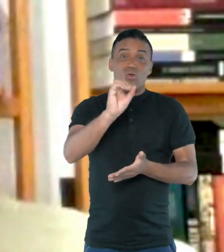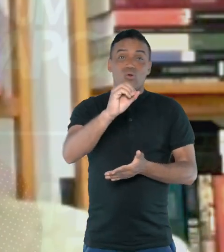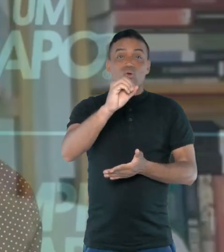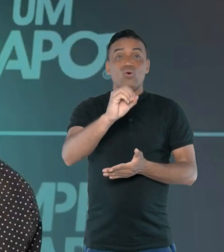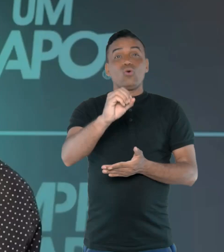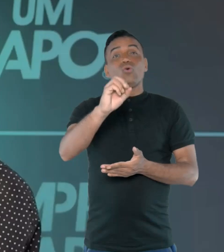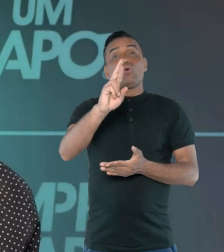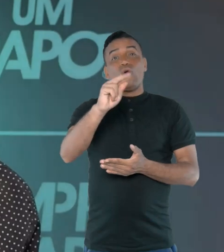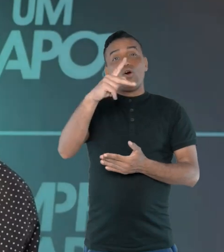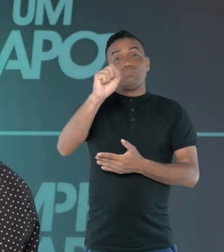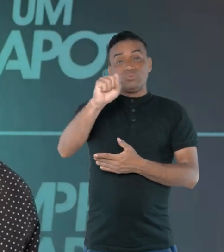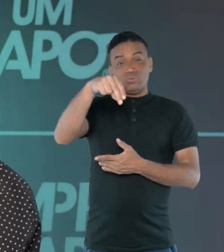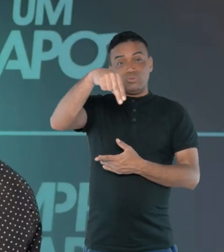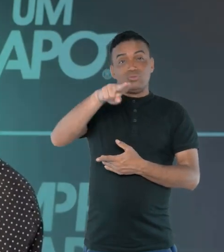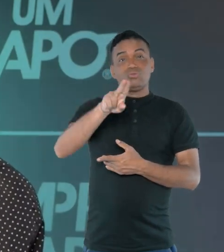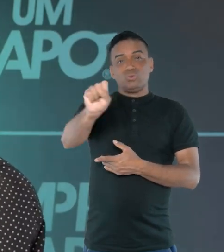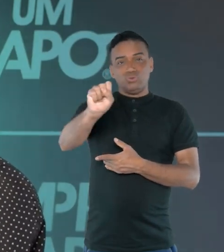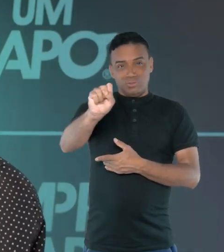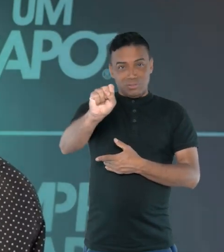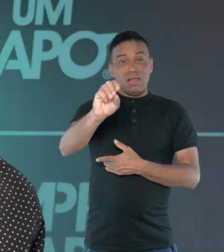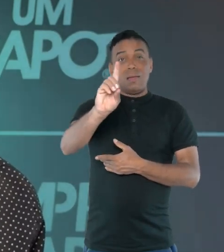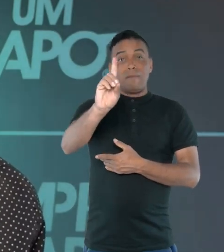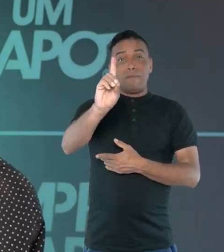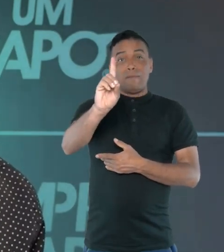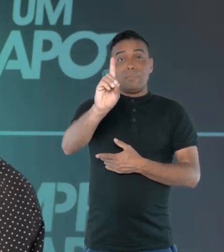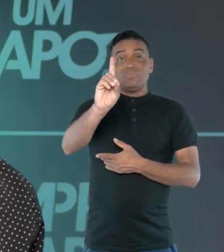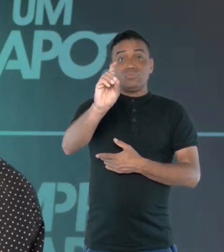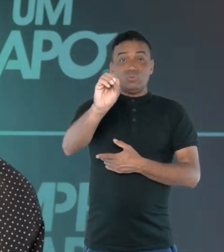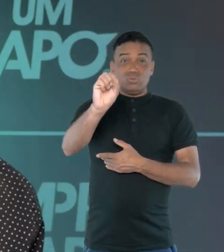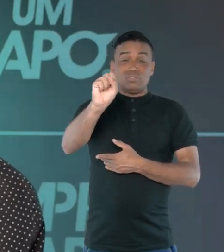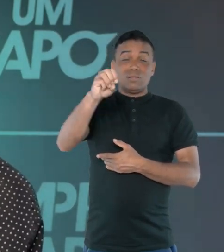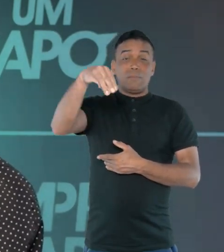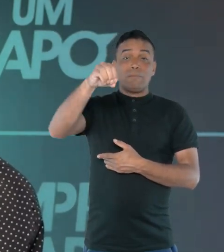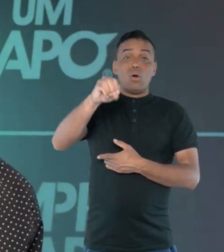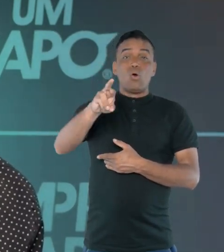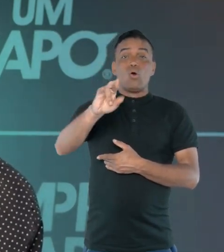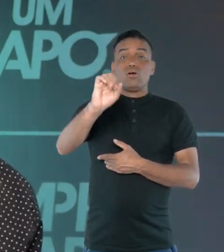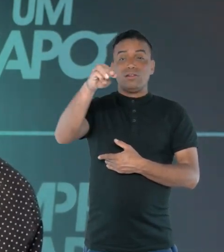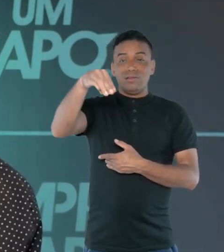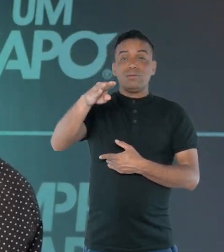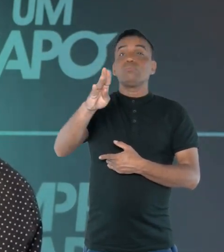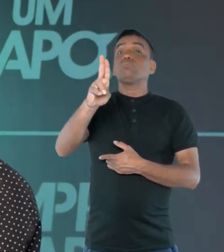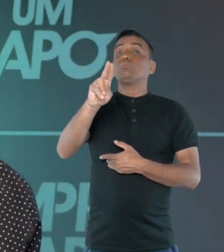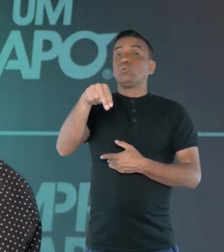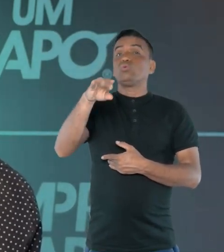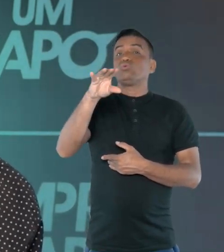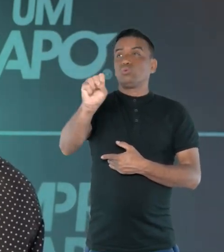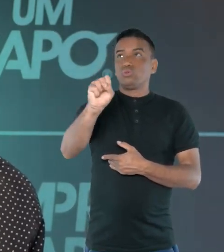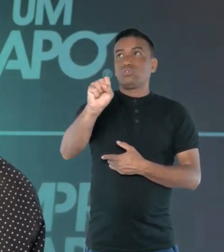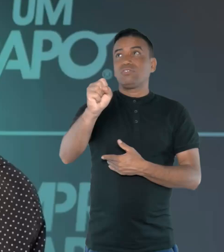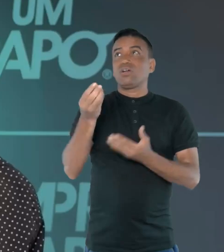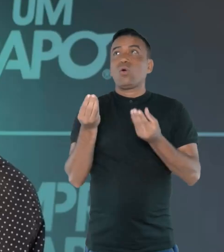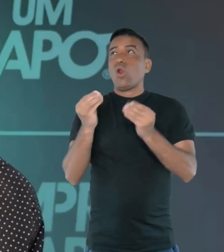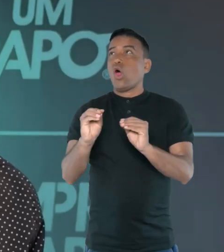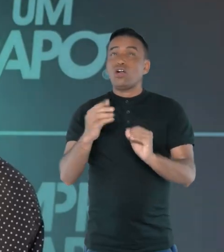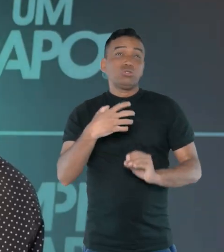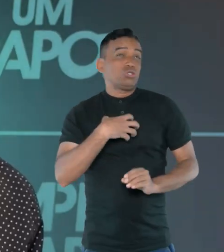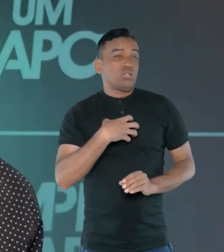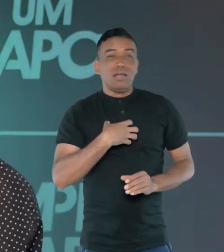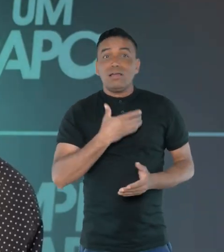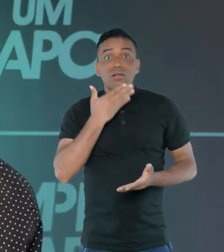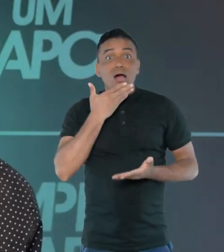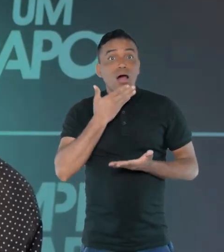dramas de interesse humano de uma forma muito, muito, muito impressionante. E o que ainda